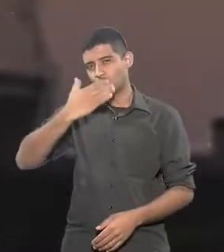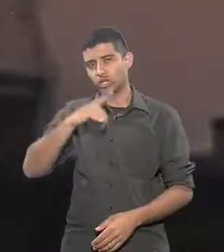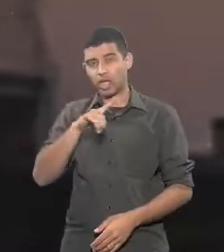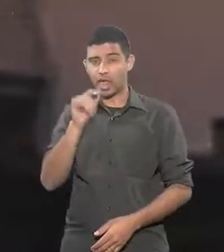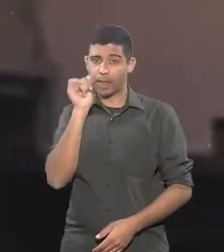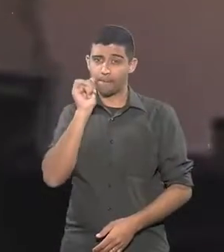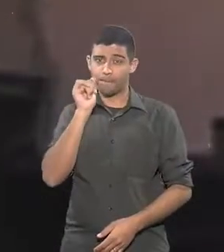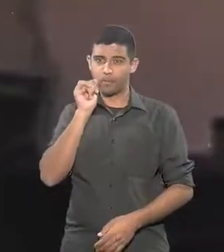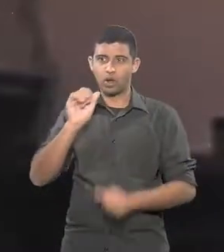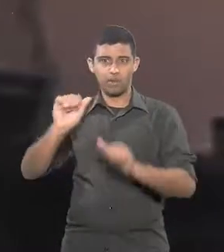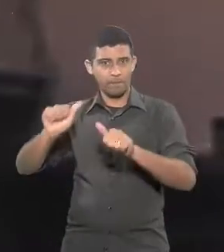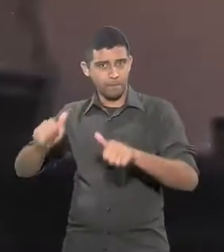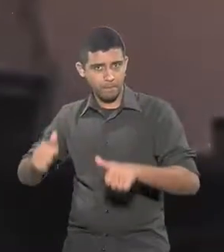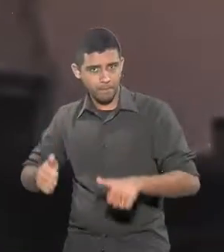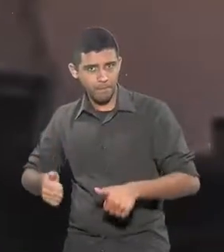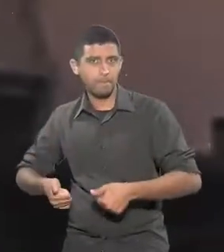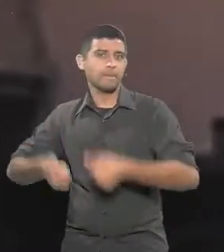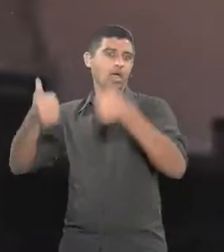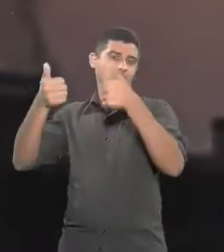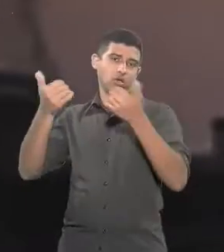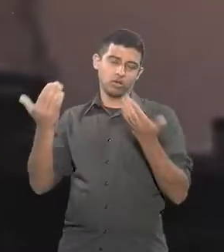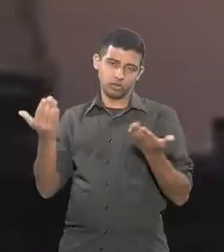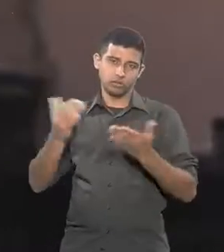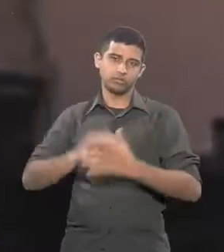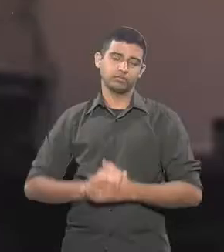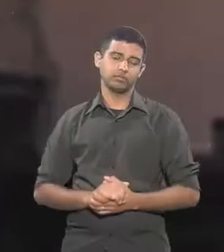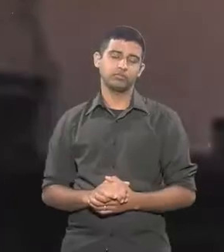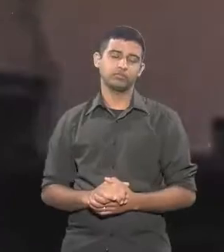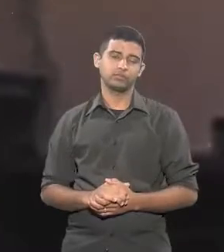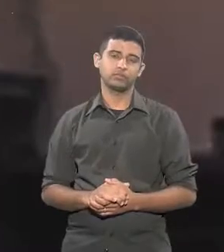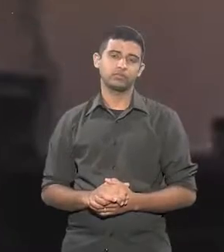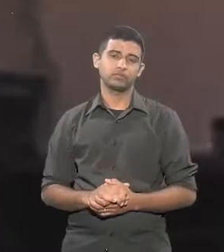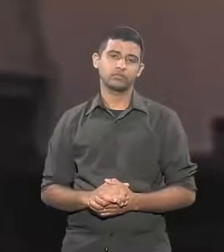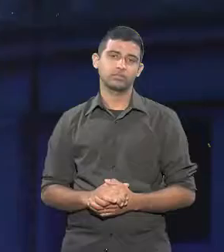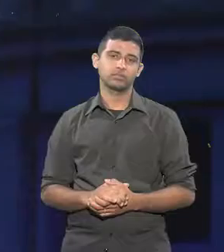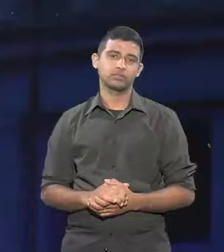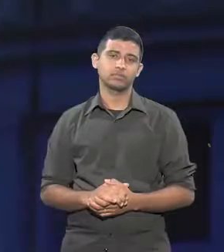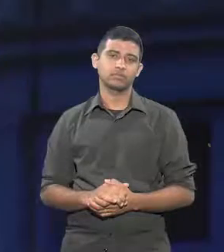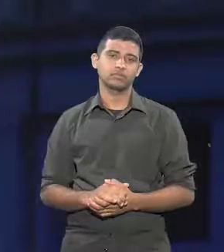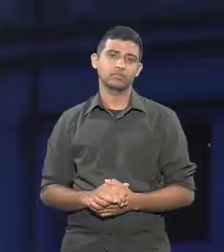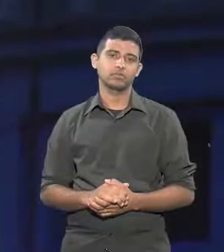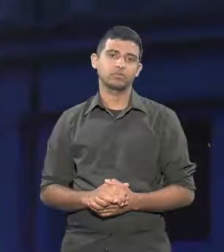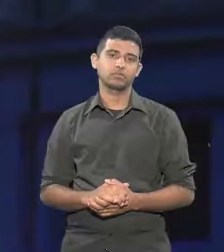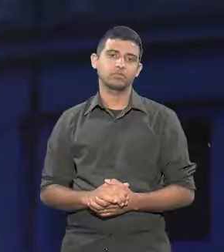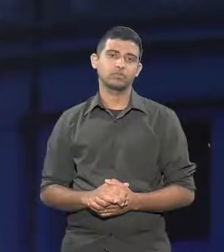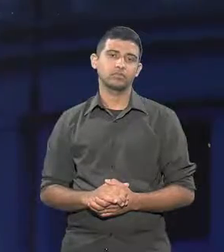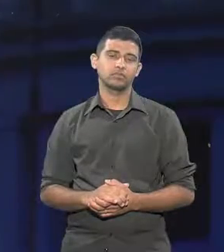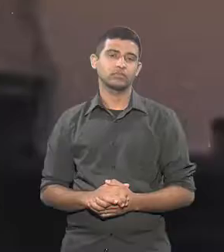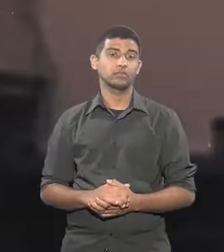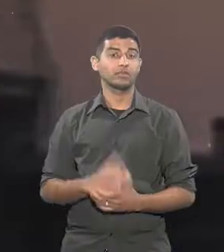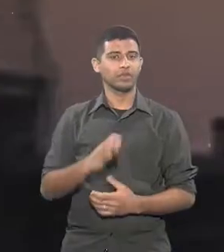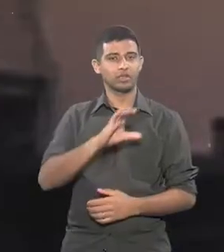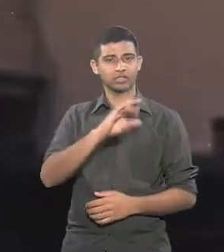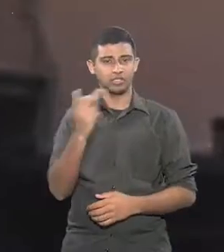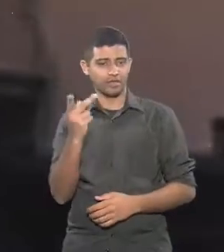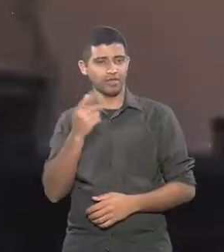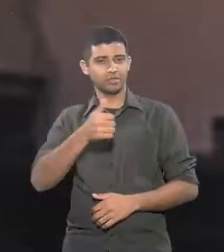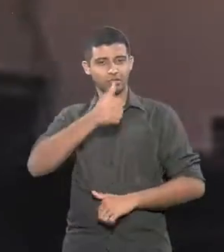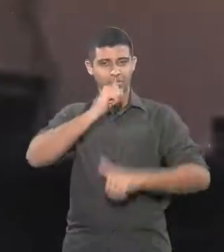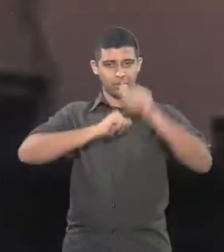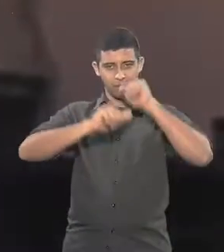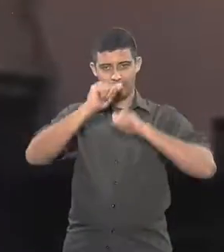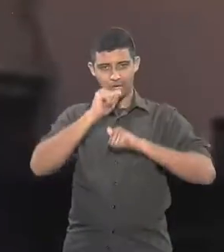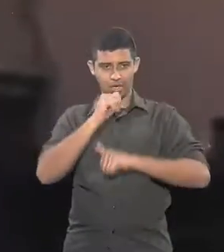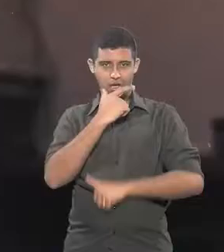têm já reportam um consumo de frutas numa frequência maior do que o dos homens, né? O chopinho, a